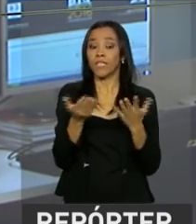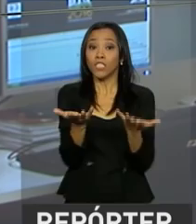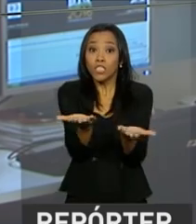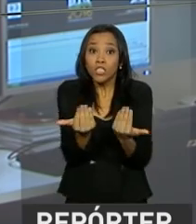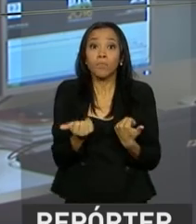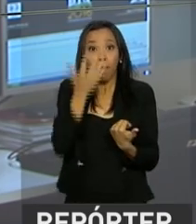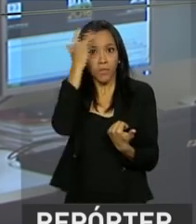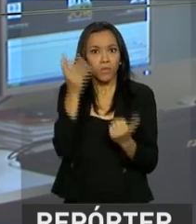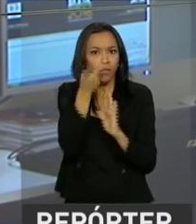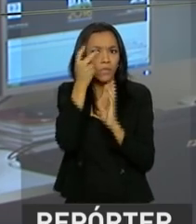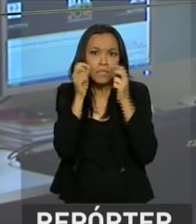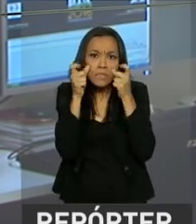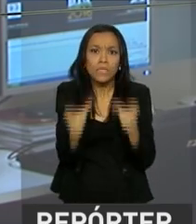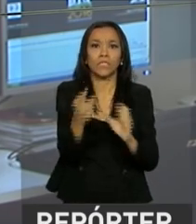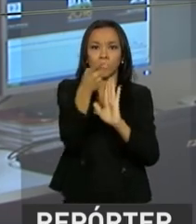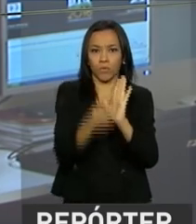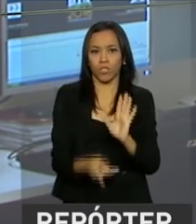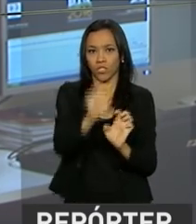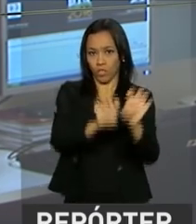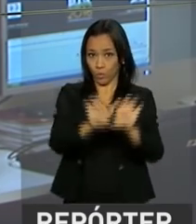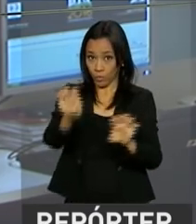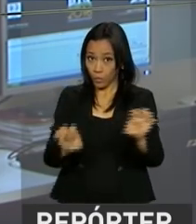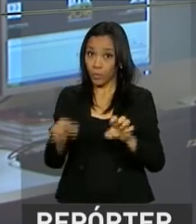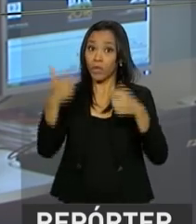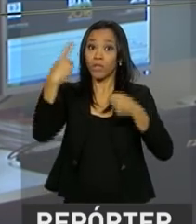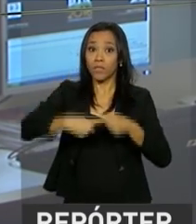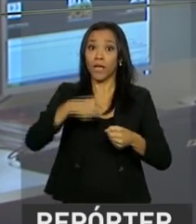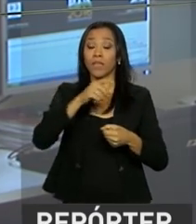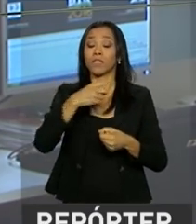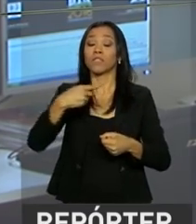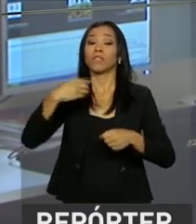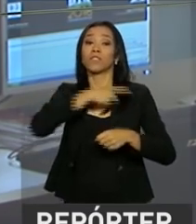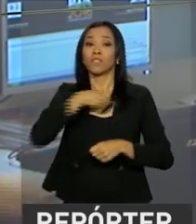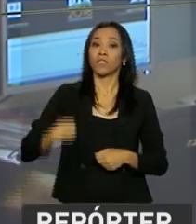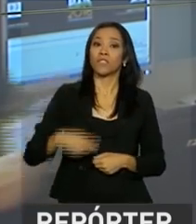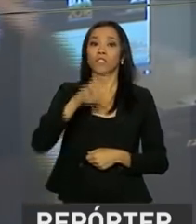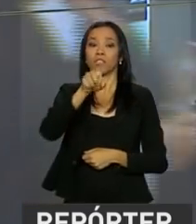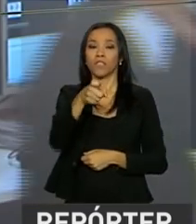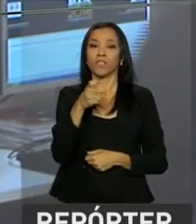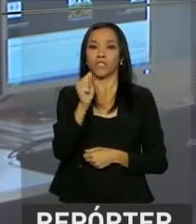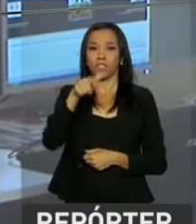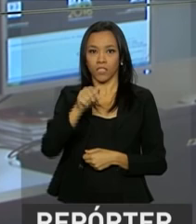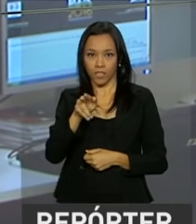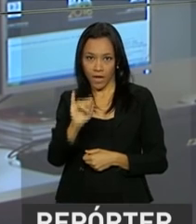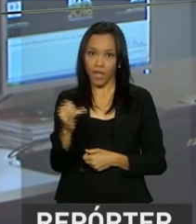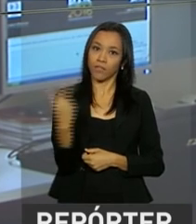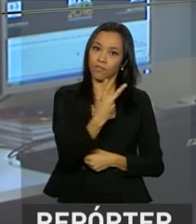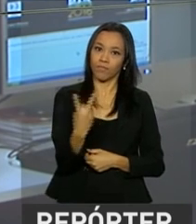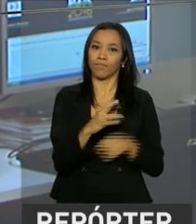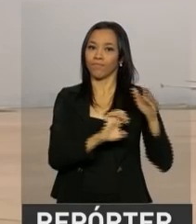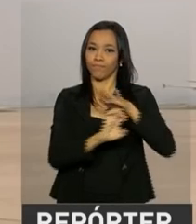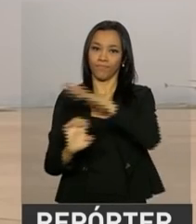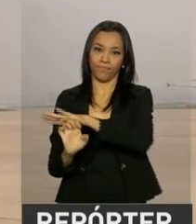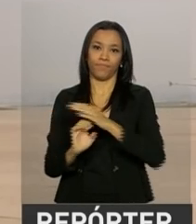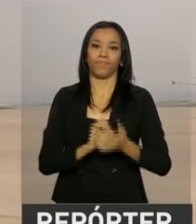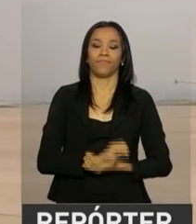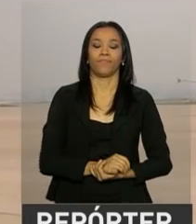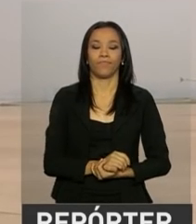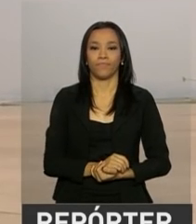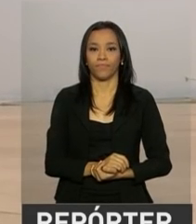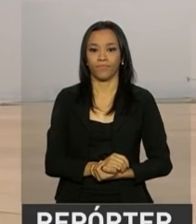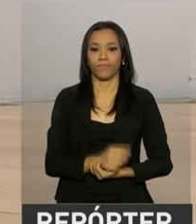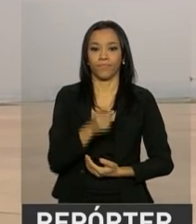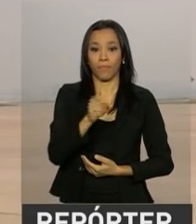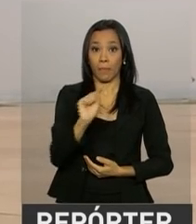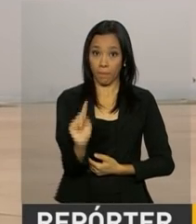projetos de infraestrutura. Em Xangai, Temer participou de encontro com empresários brasileiros e chineses. Em